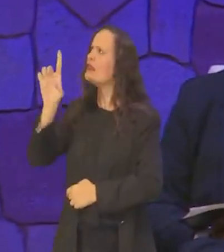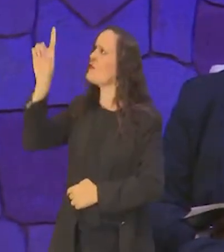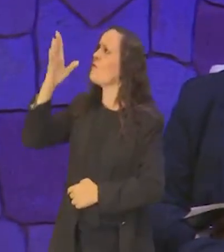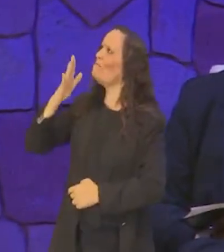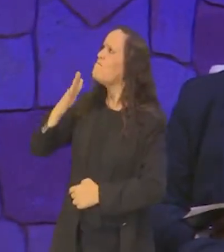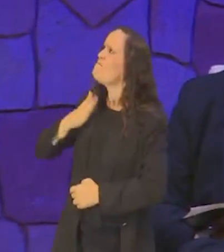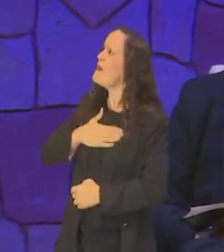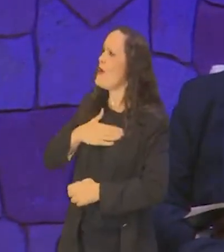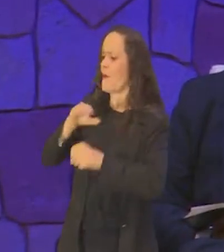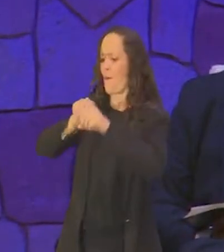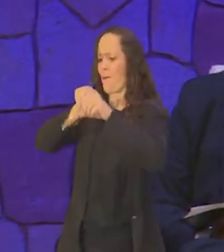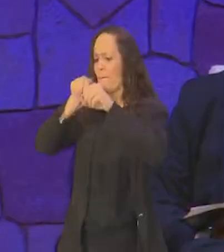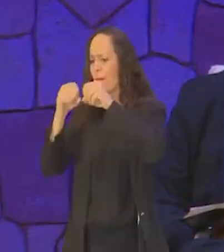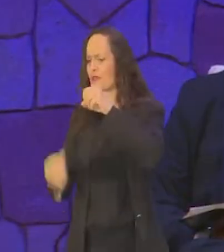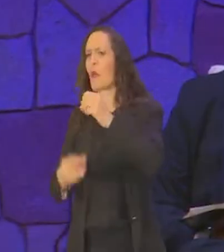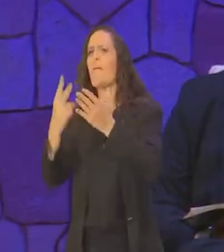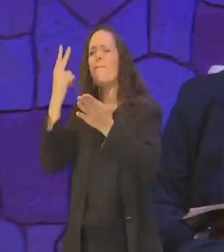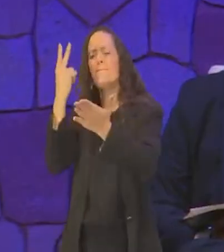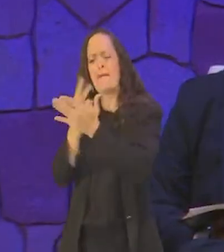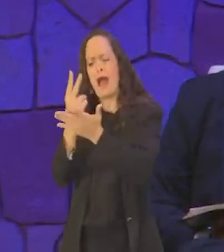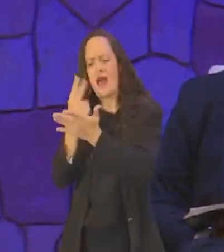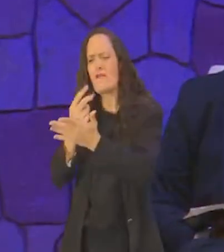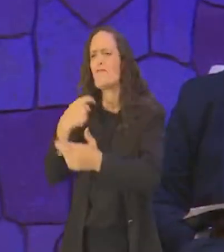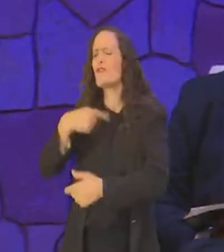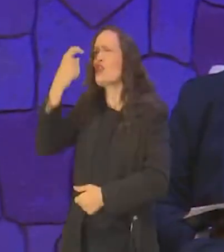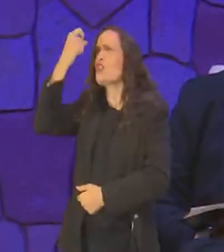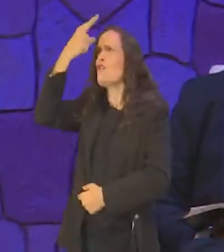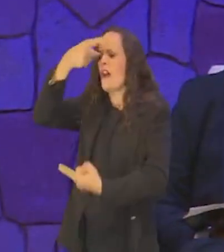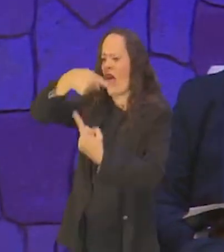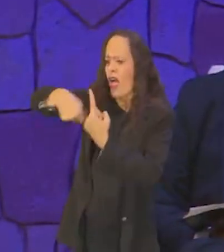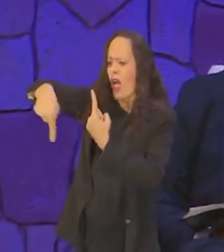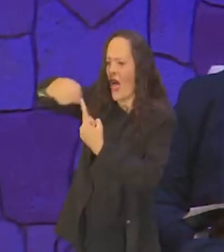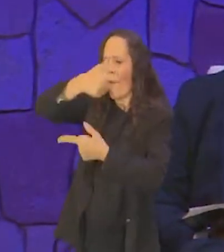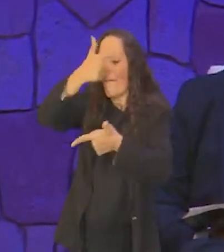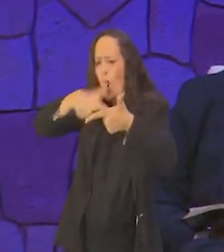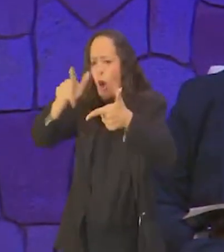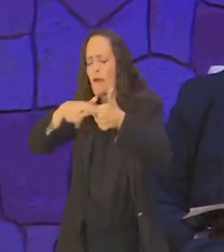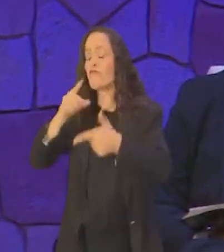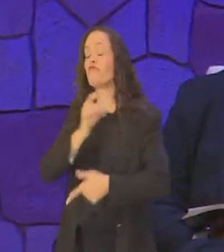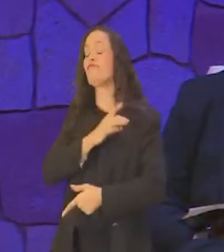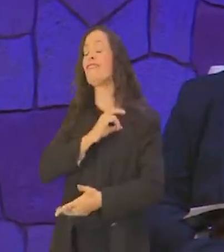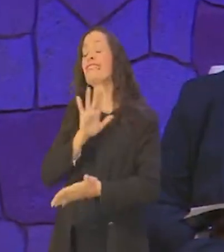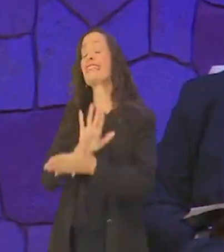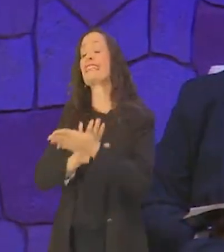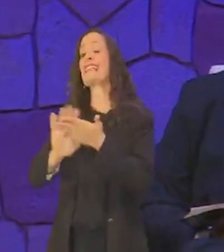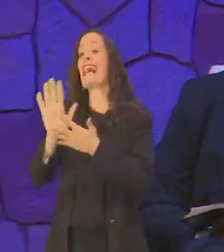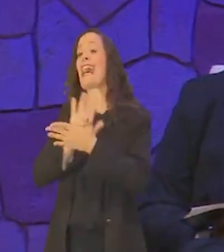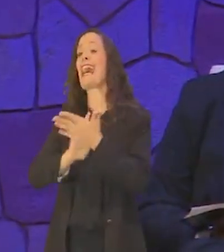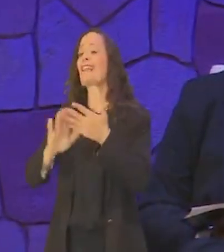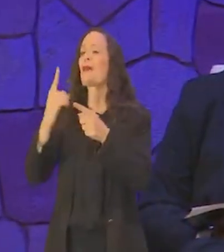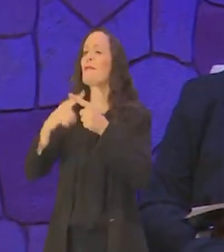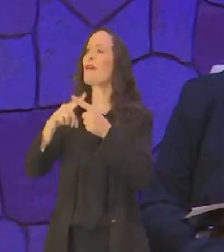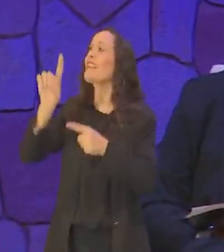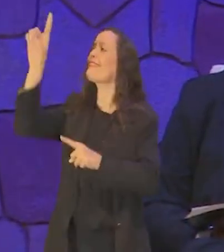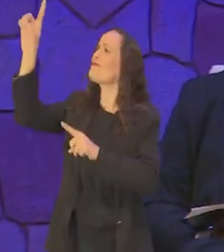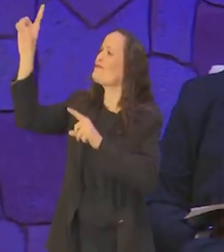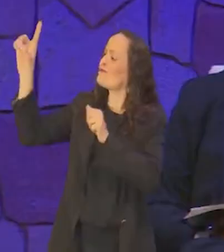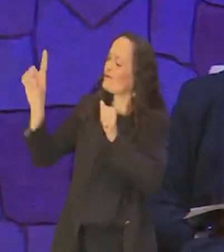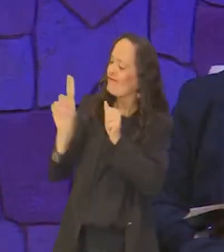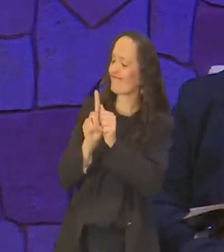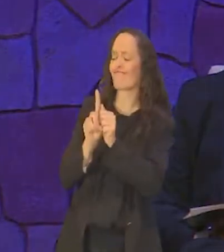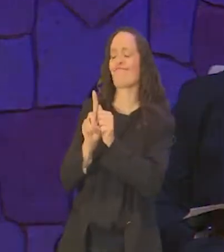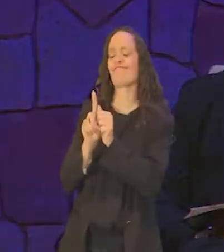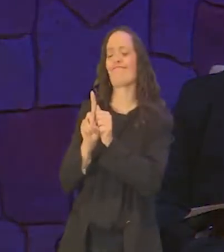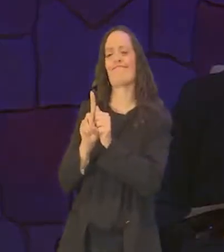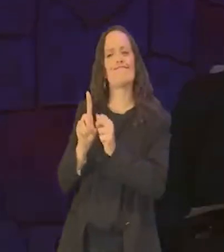pastor, e ainda que eu ande pelo vale da sombra da morte, eu não vou temer mal algum, porque Tu estás